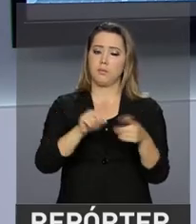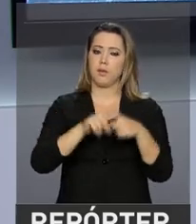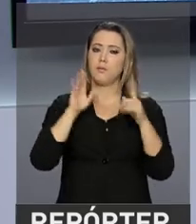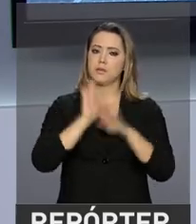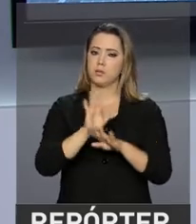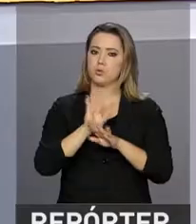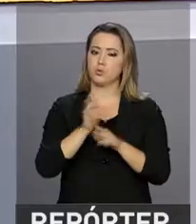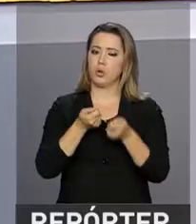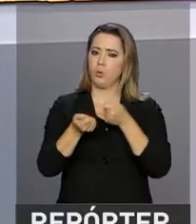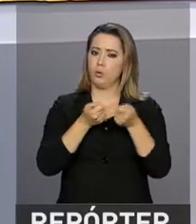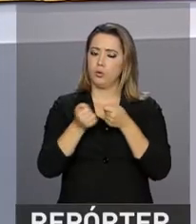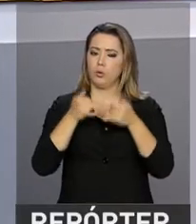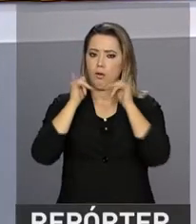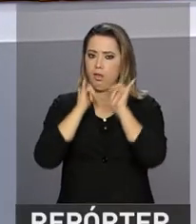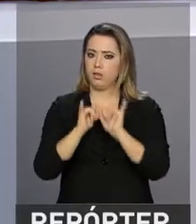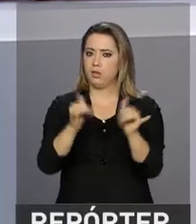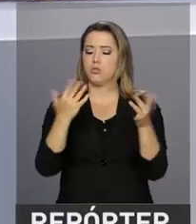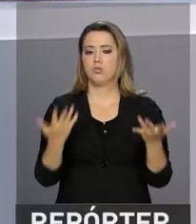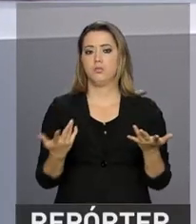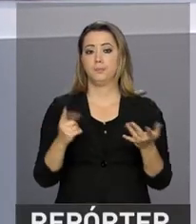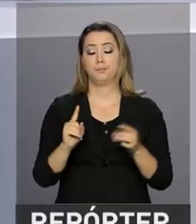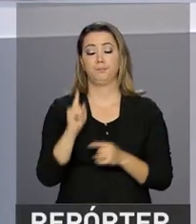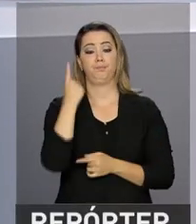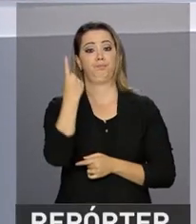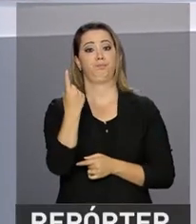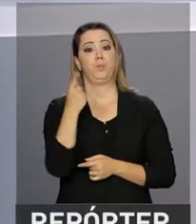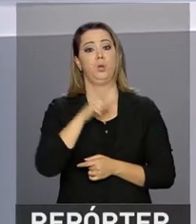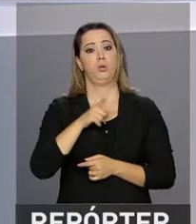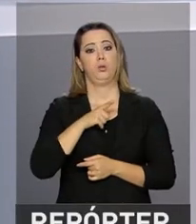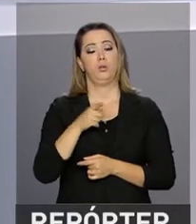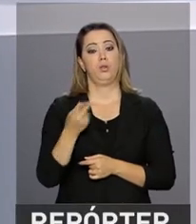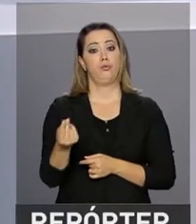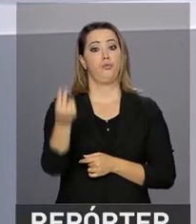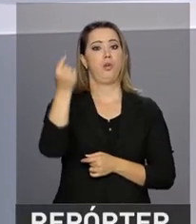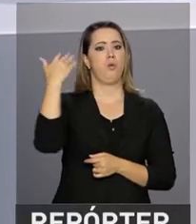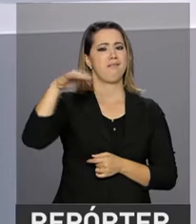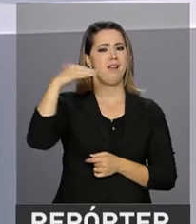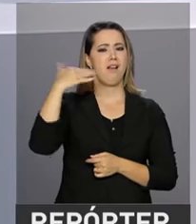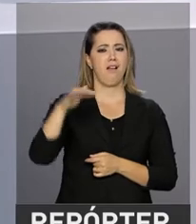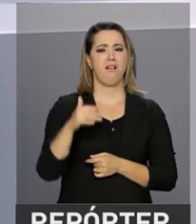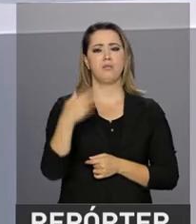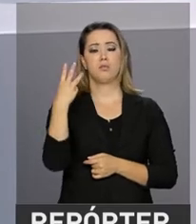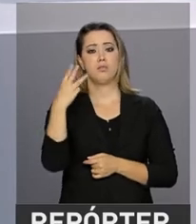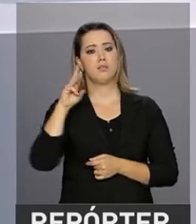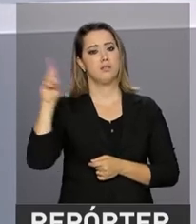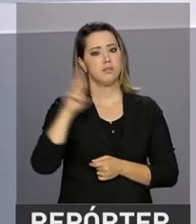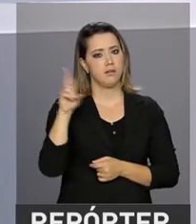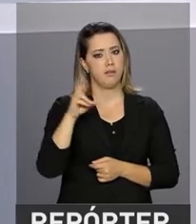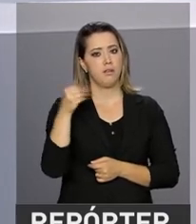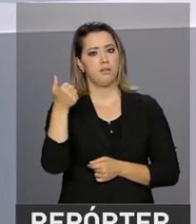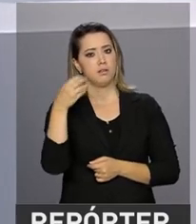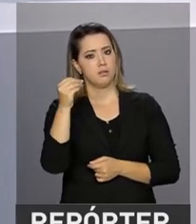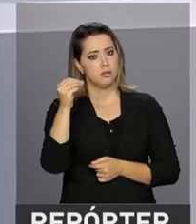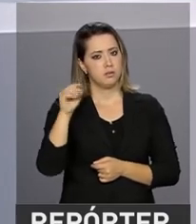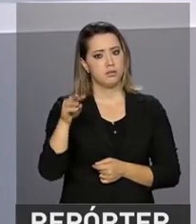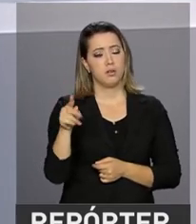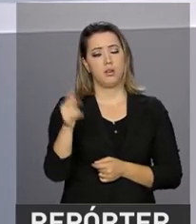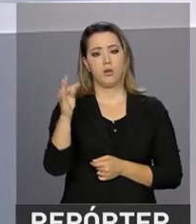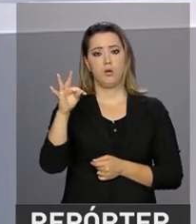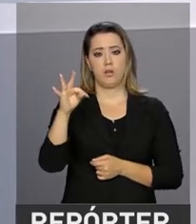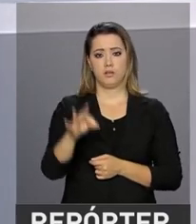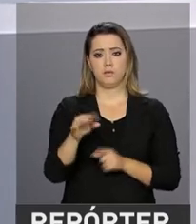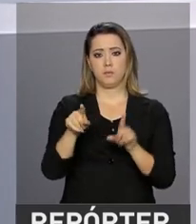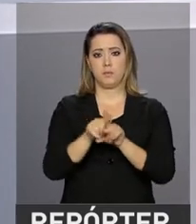energia o patamar 1 da bandeira vermelha tem custo de 3 reais a cada 100 kilowatts hora este é o menor patamar